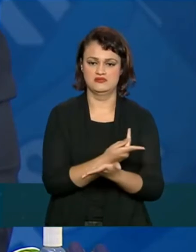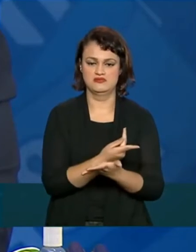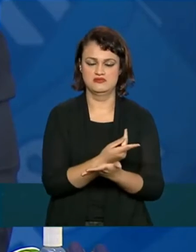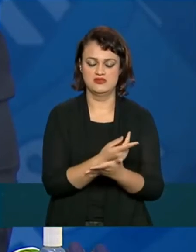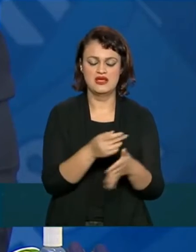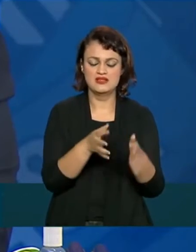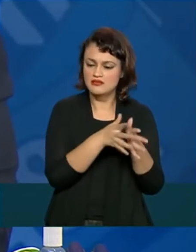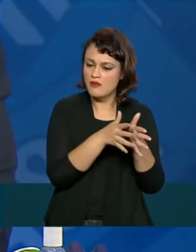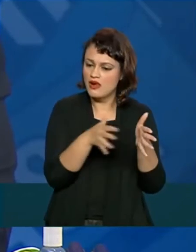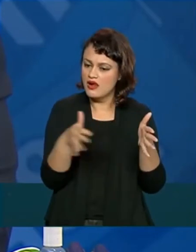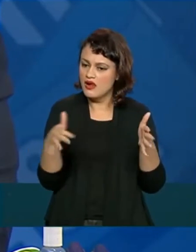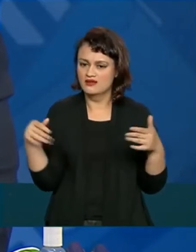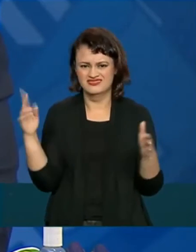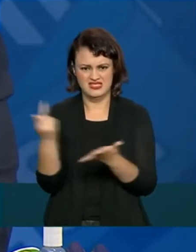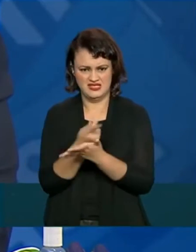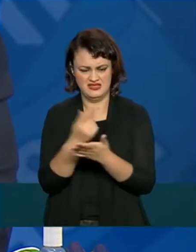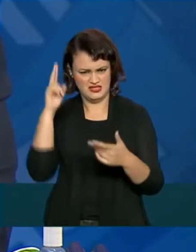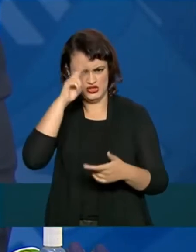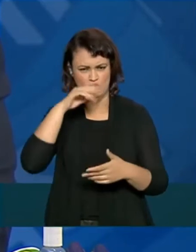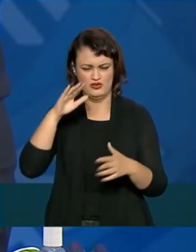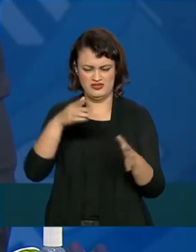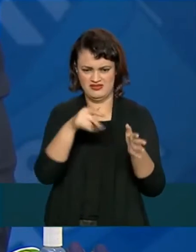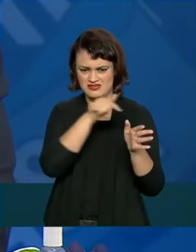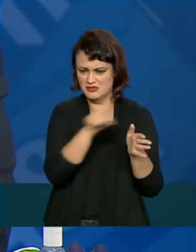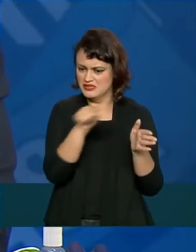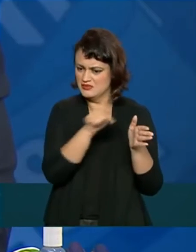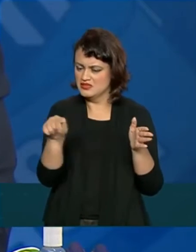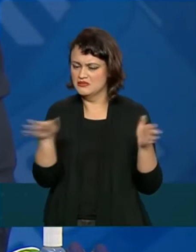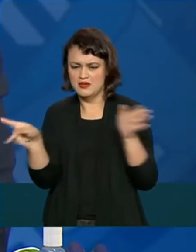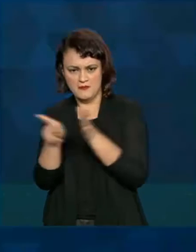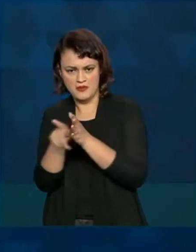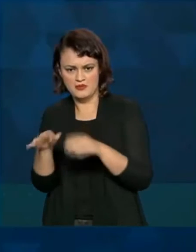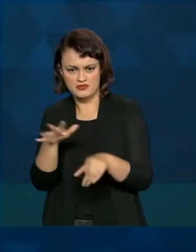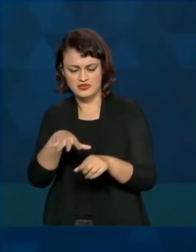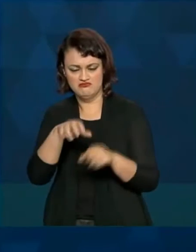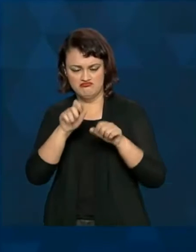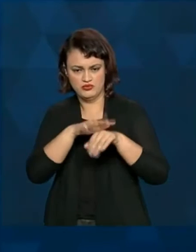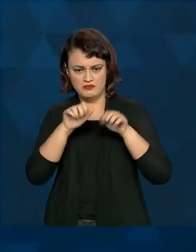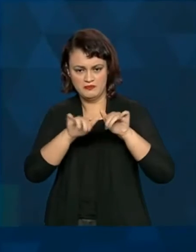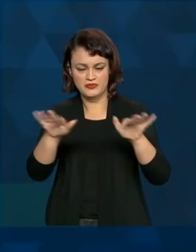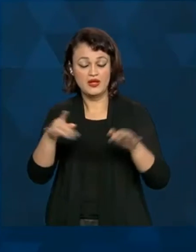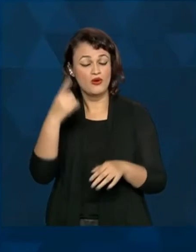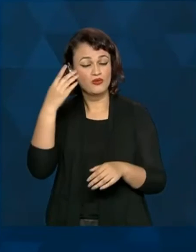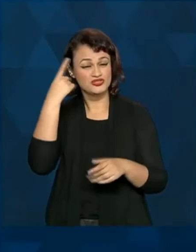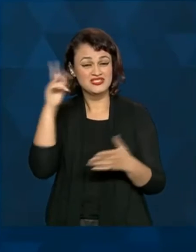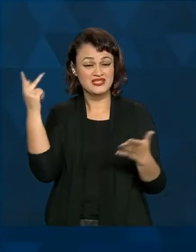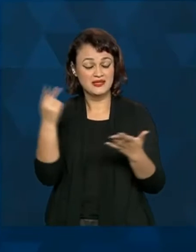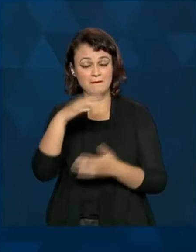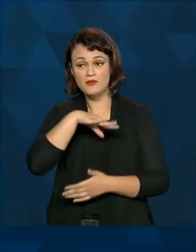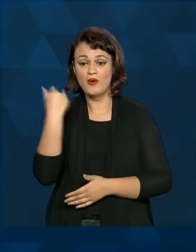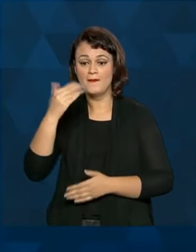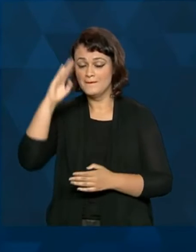longo de toda a nossa história, das semanas epidemiológicas, o dia que nós tivemos o maior número de